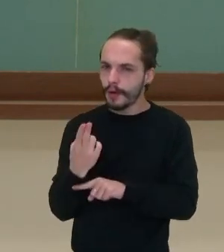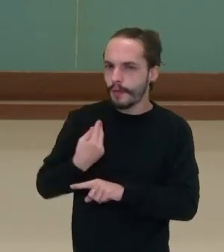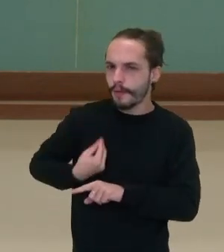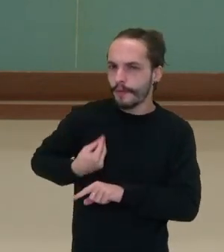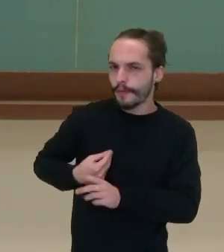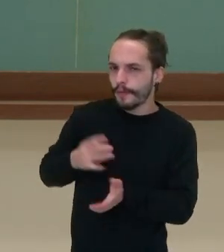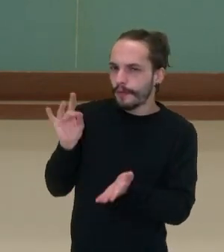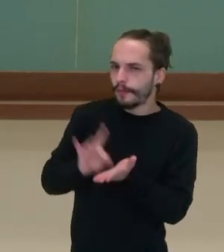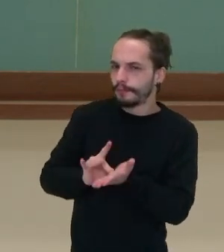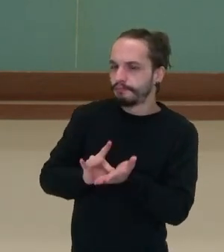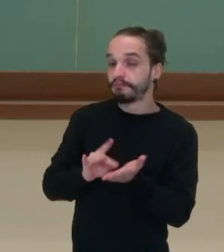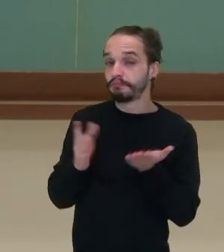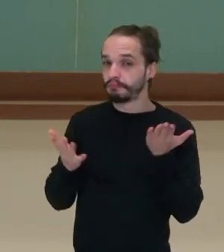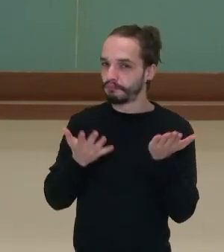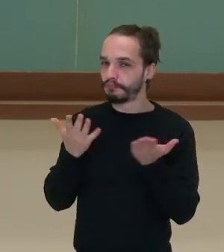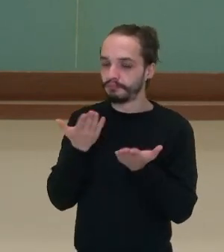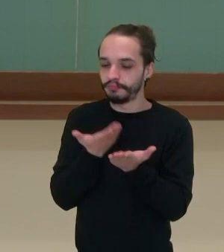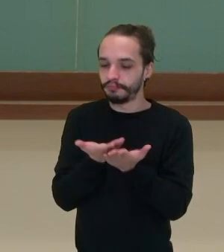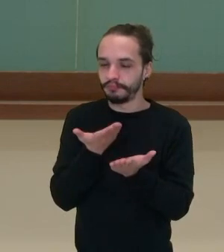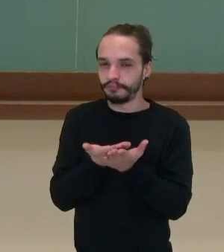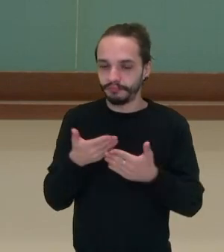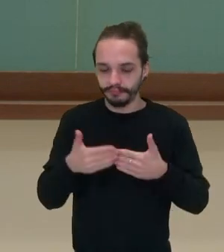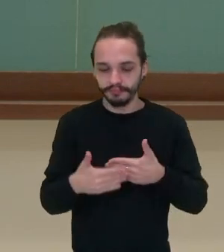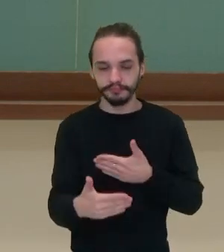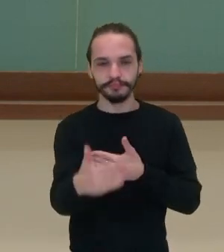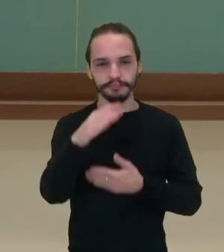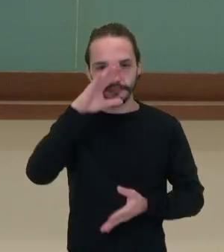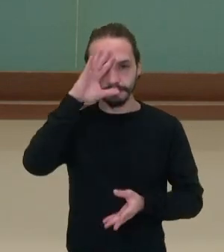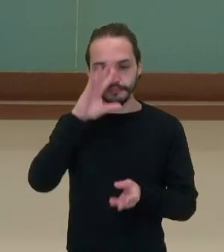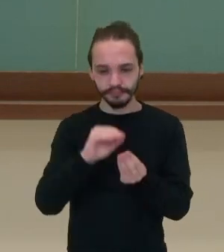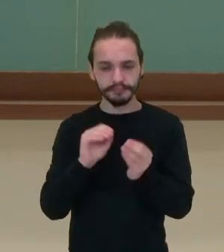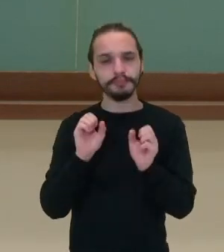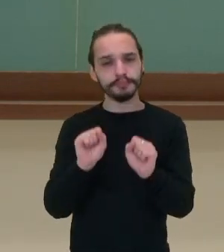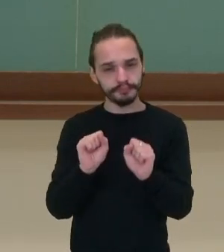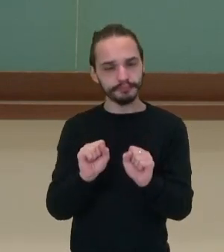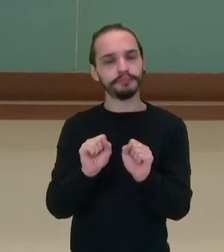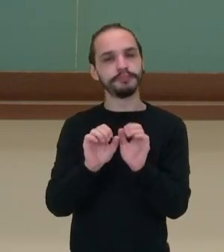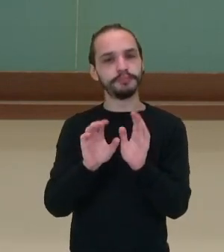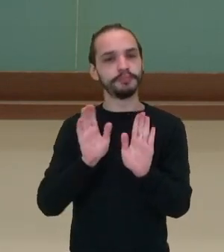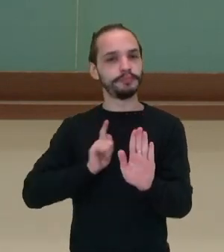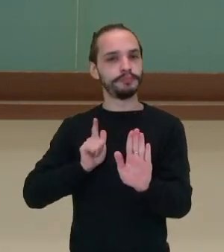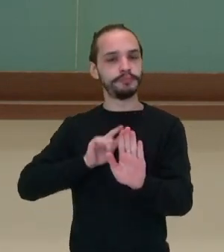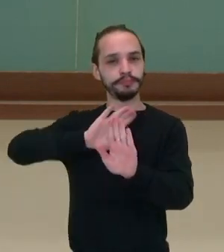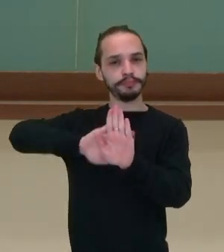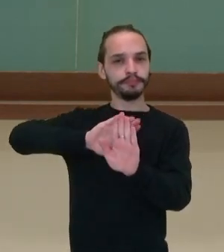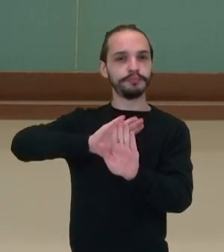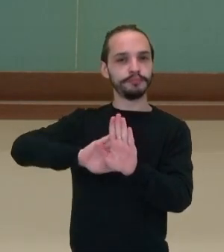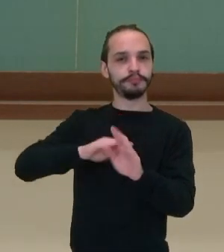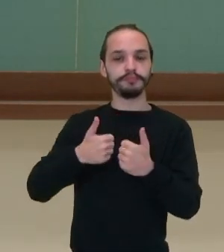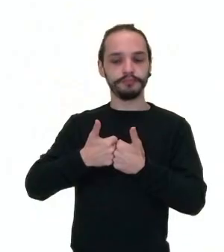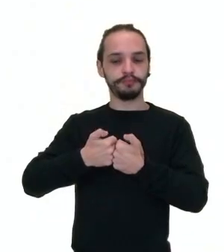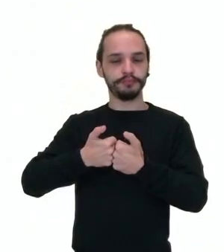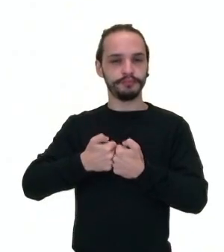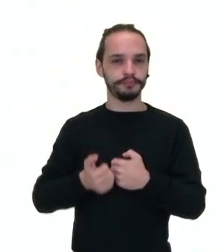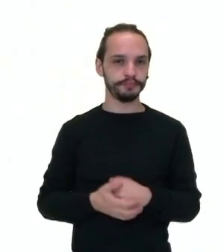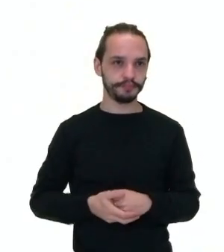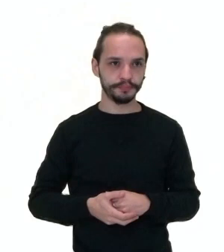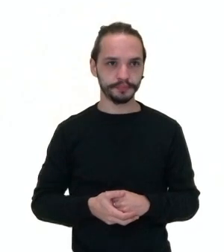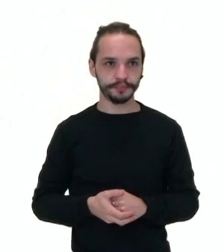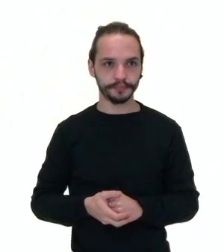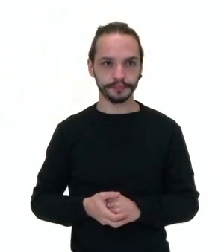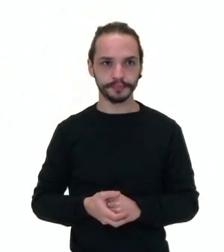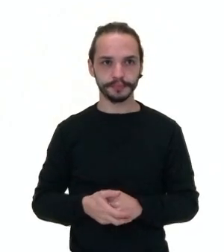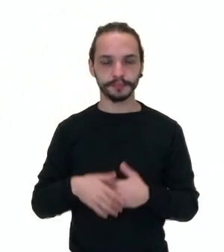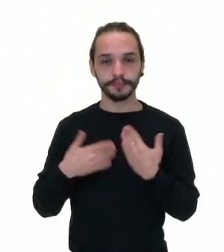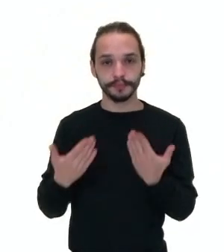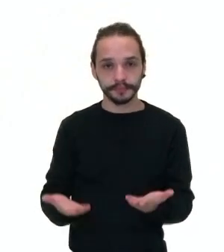existe? Né? Nós vamos estudar e entender que pode existir conceito físico atrás disso. Buenas. Então, para a gente